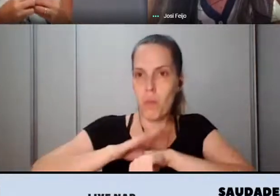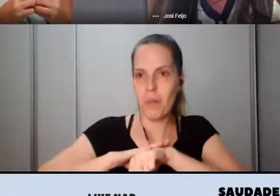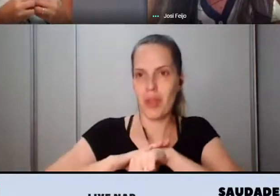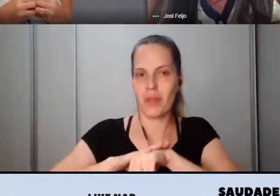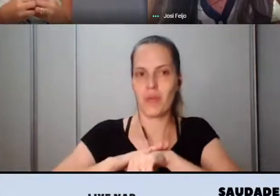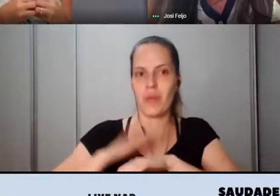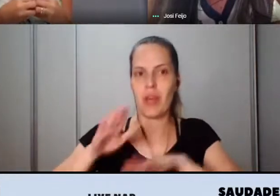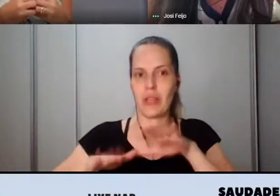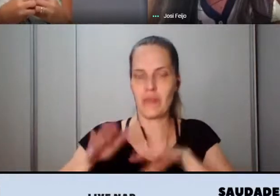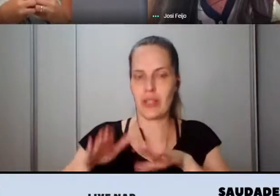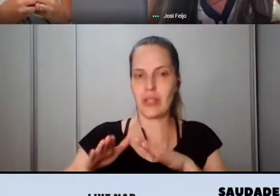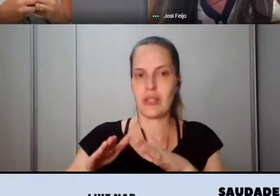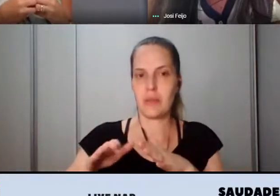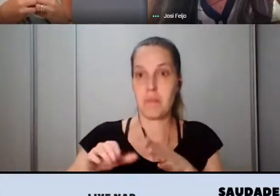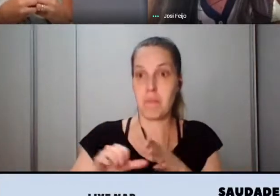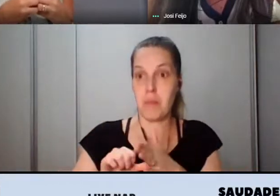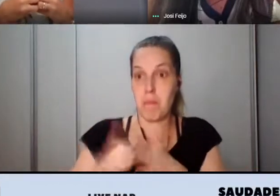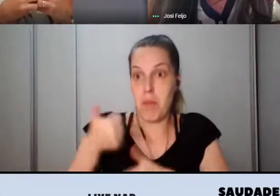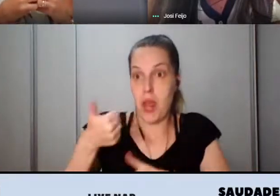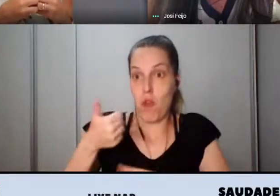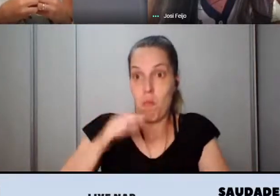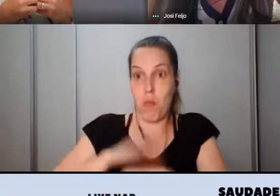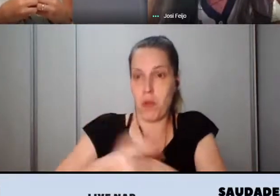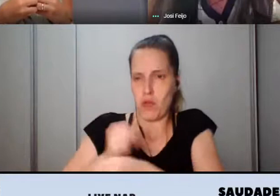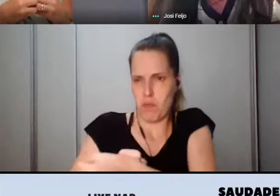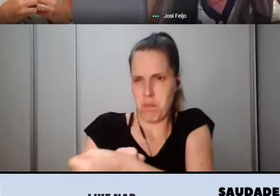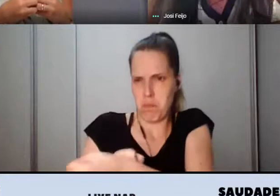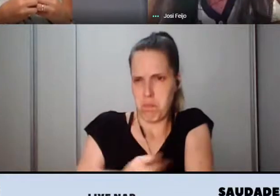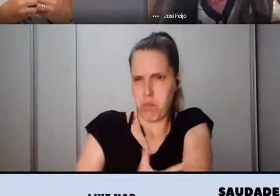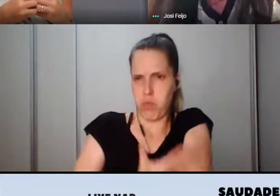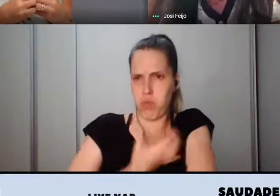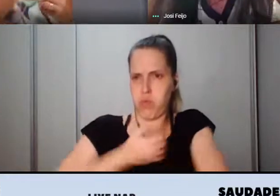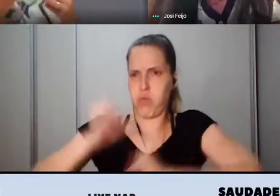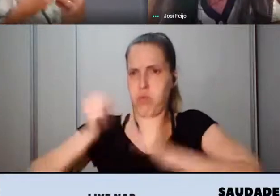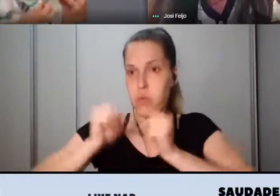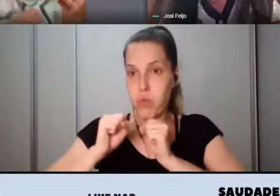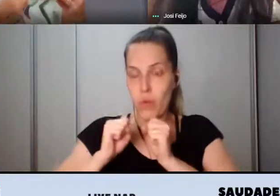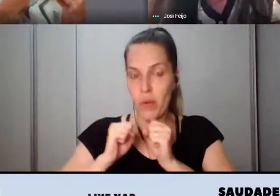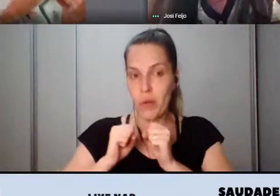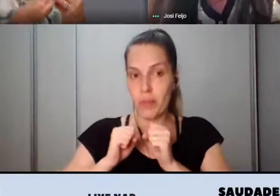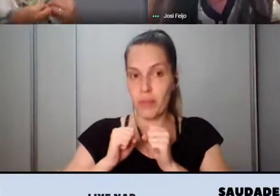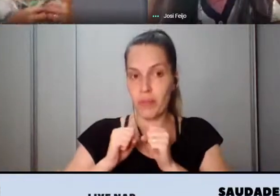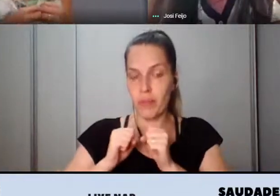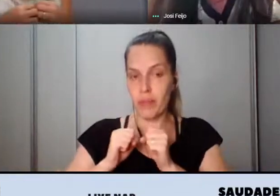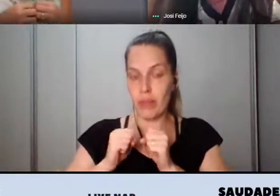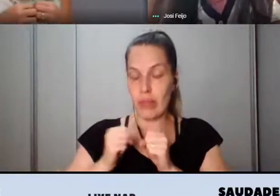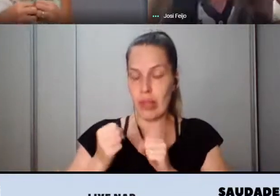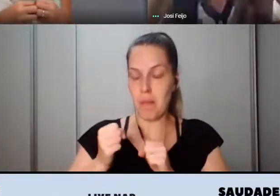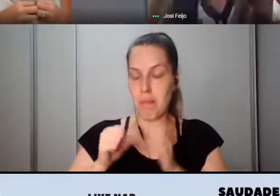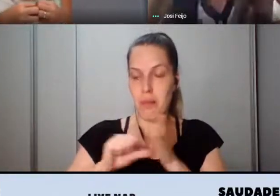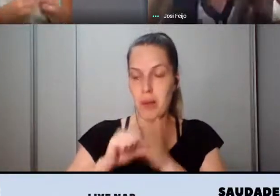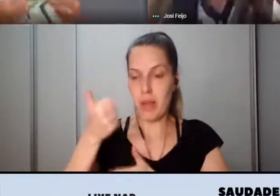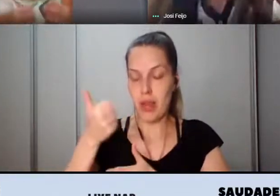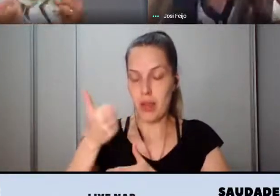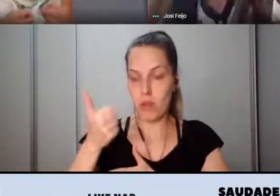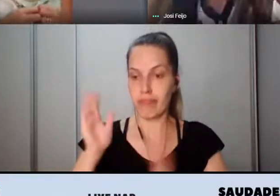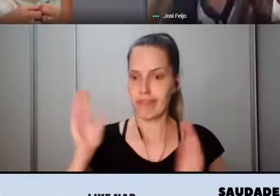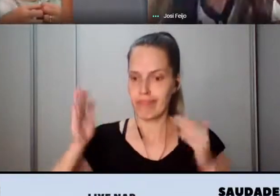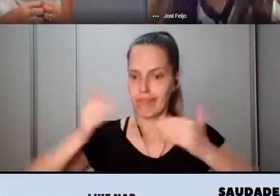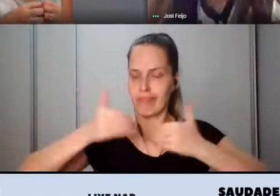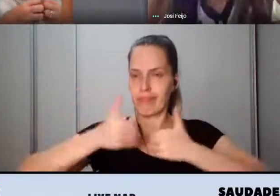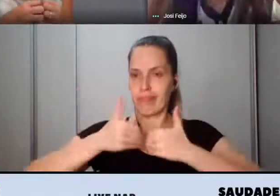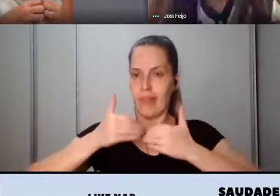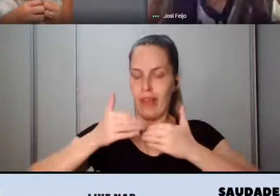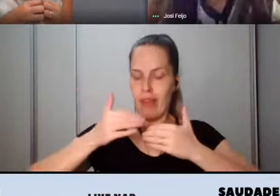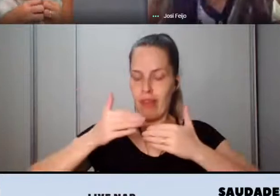primeiros dessas emoções muito intensas, exatamente para que a gente possa se organizar dentro desses sentimentos, que por vezes são